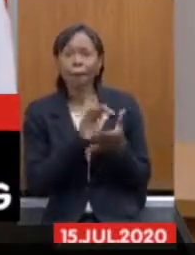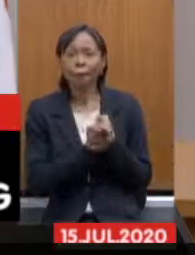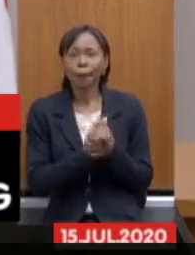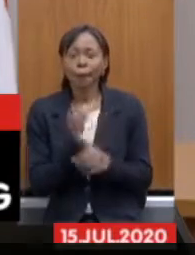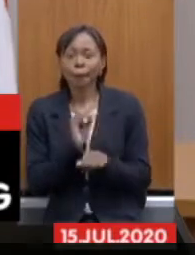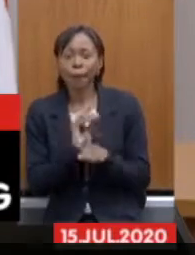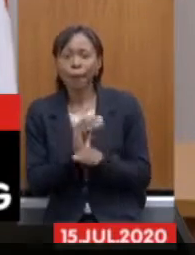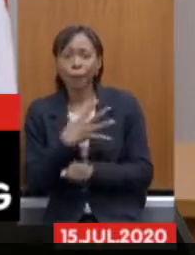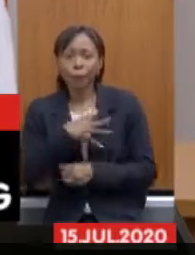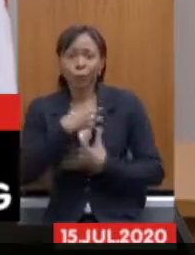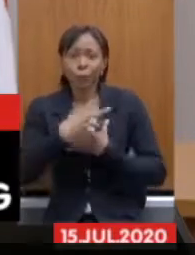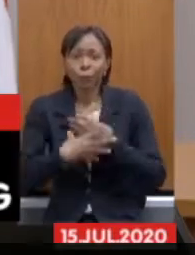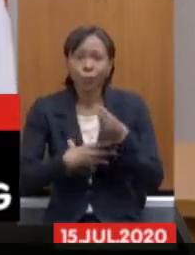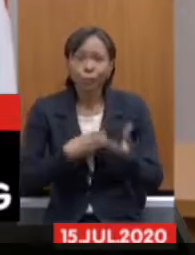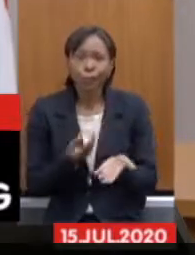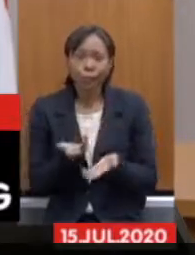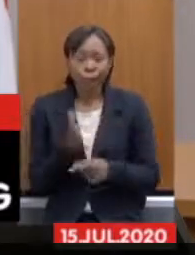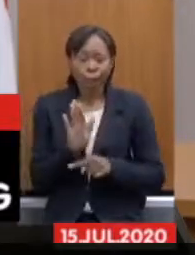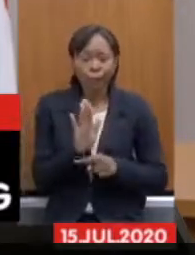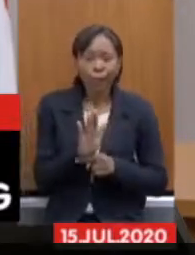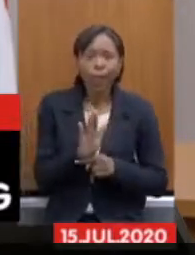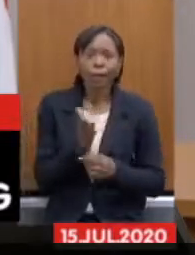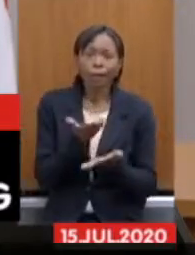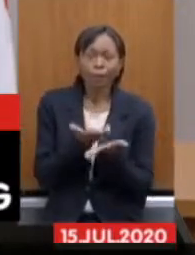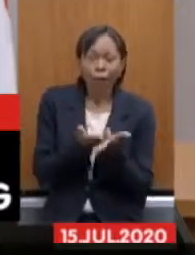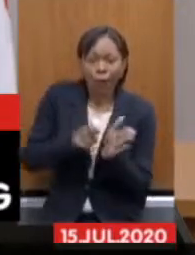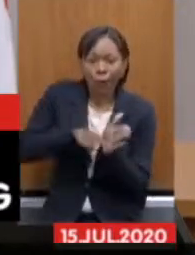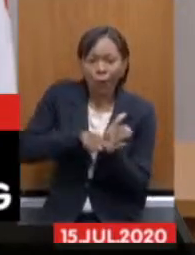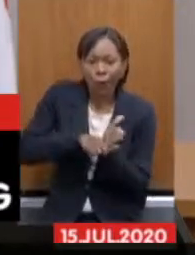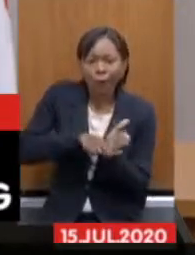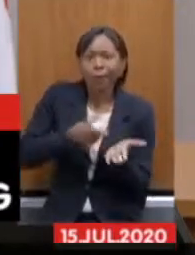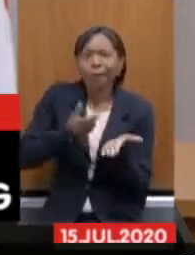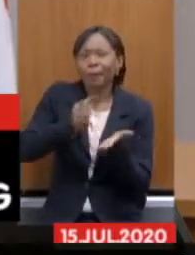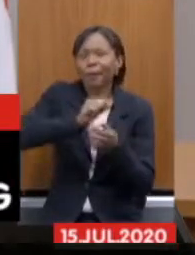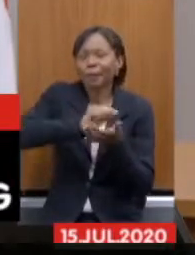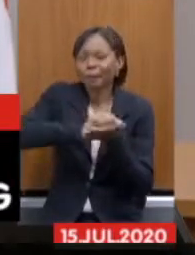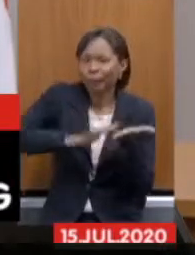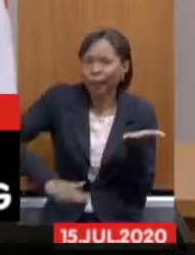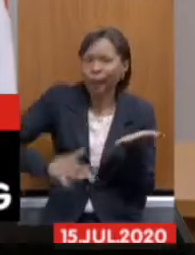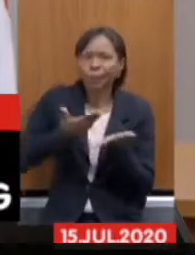dos filhos ainda ajudar na lição de casa nos deveres escolares